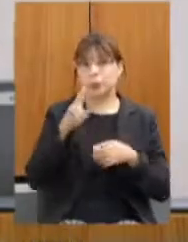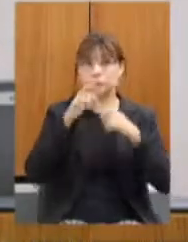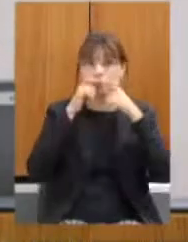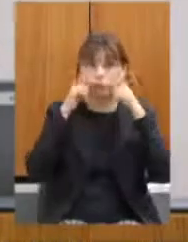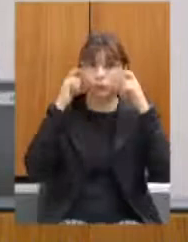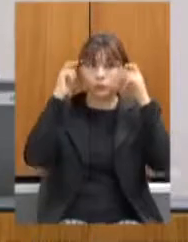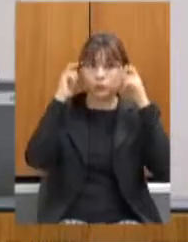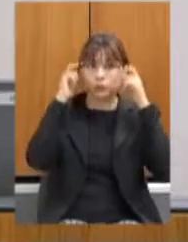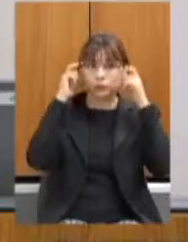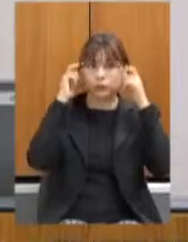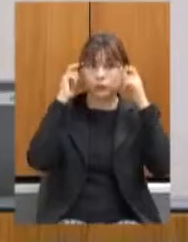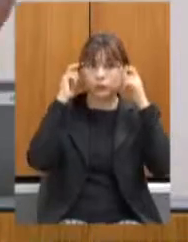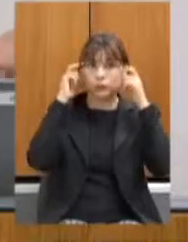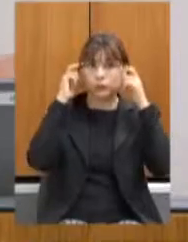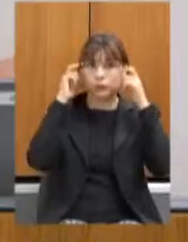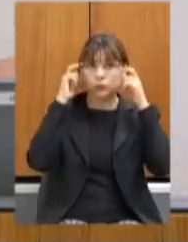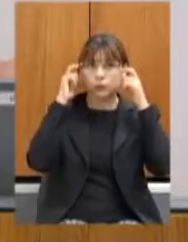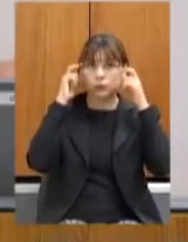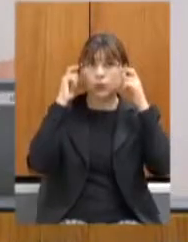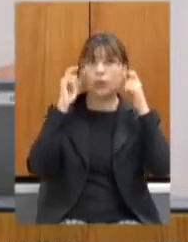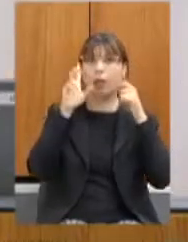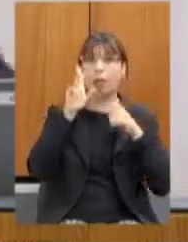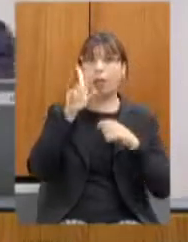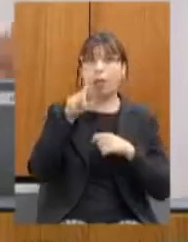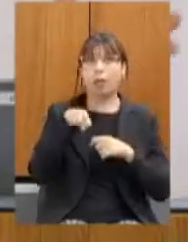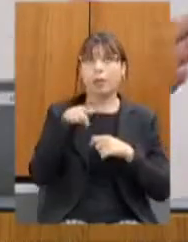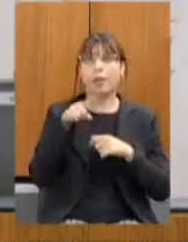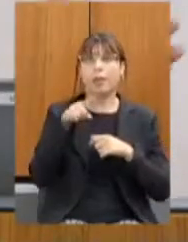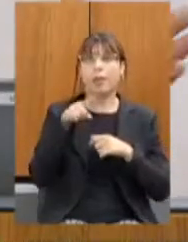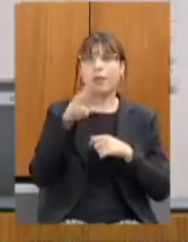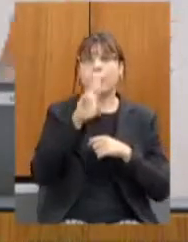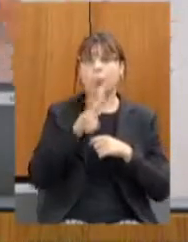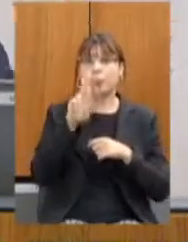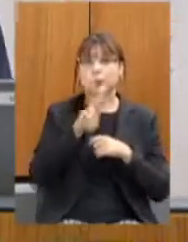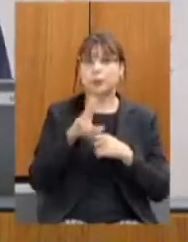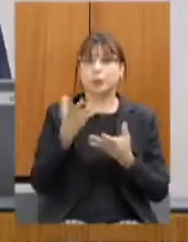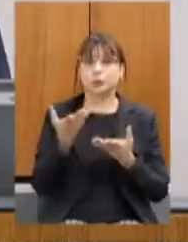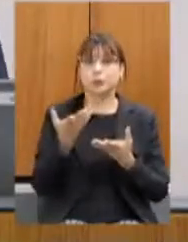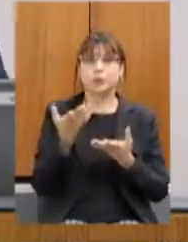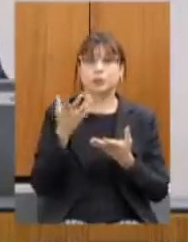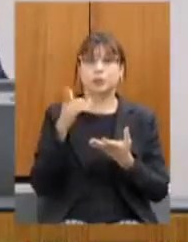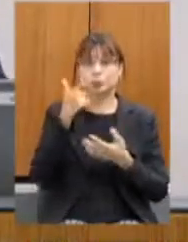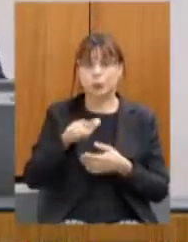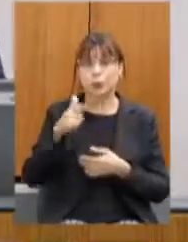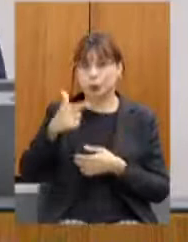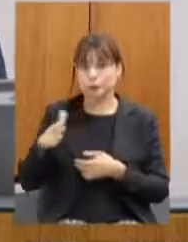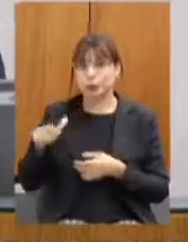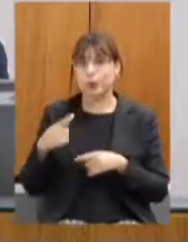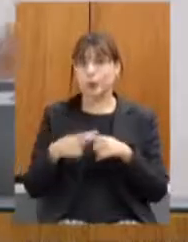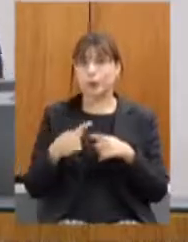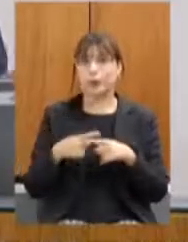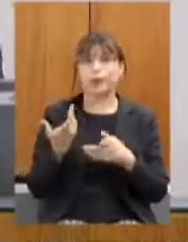máscaras reutilizáveis porque ninguém consegue comprar uma máscara no máscara descartável com raríssimas